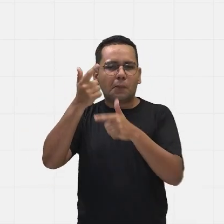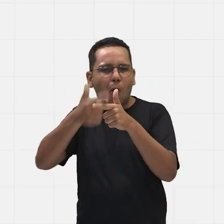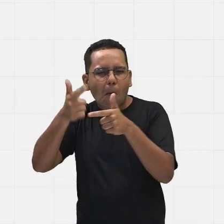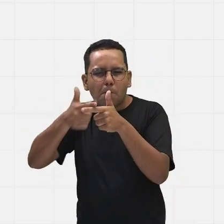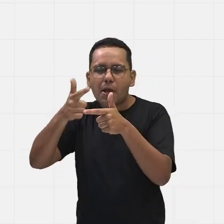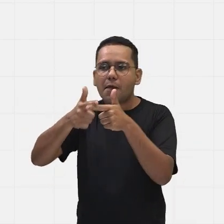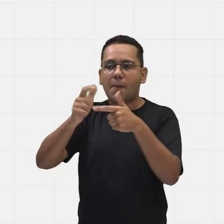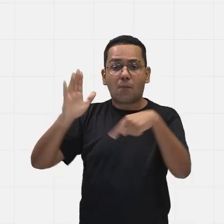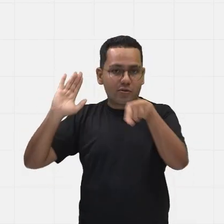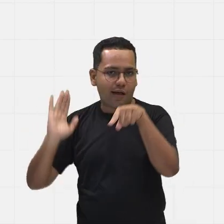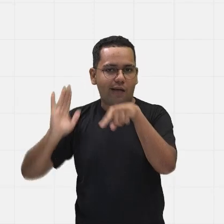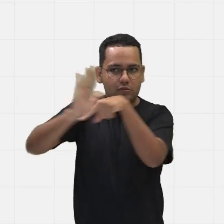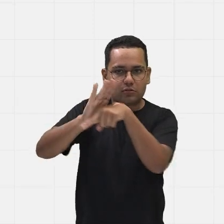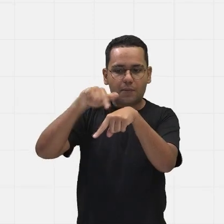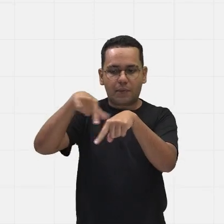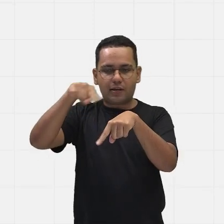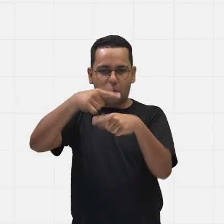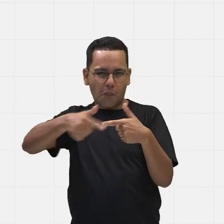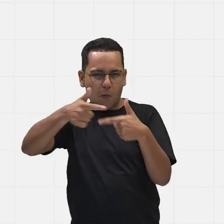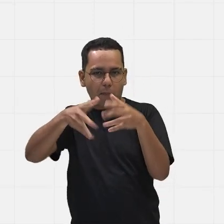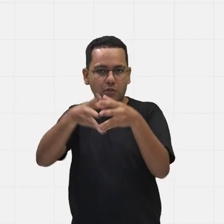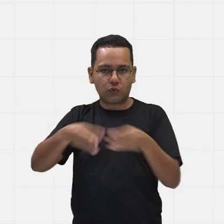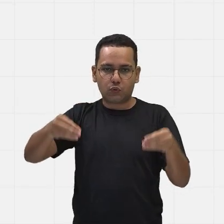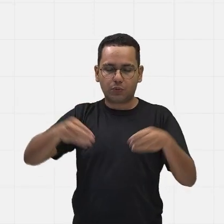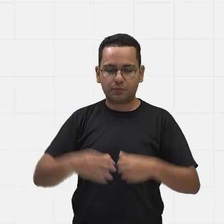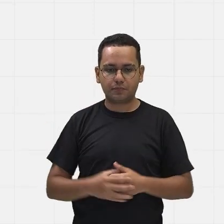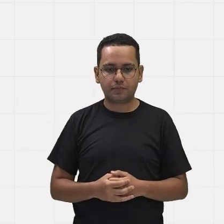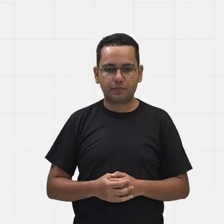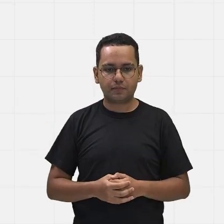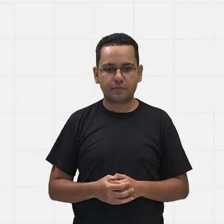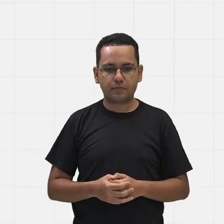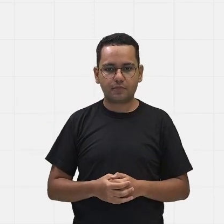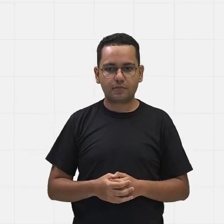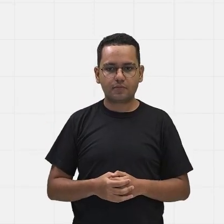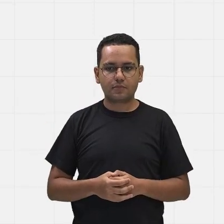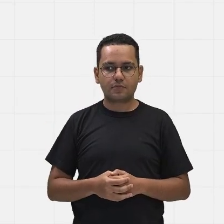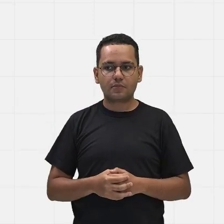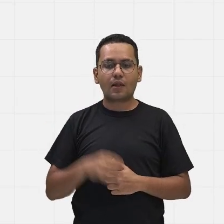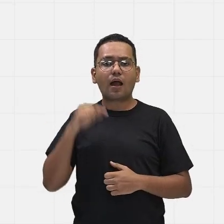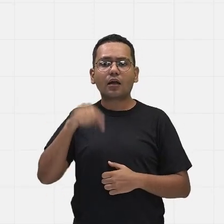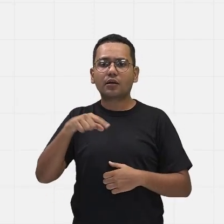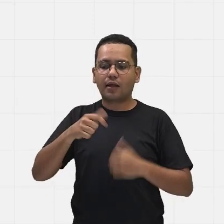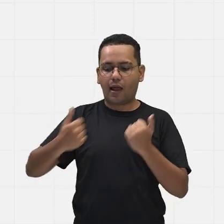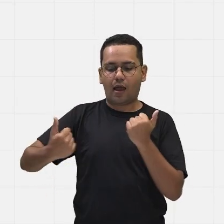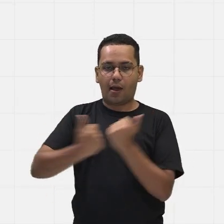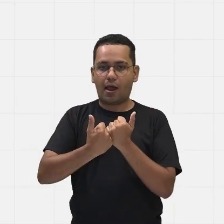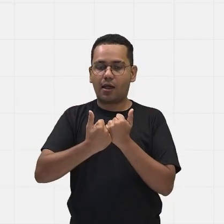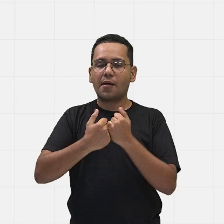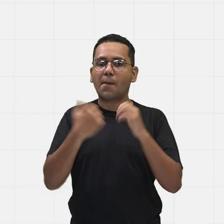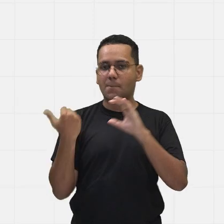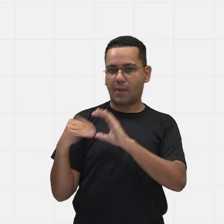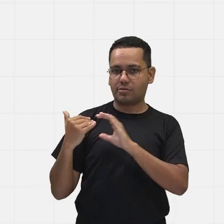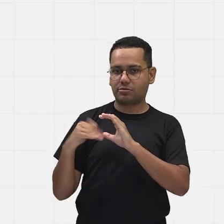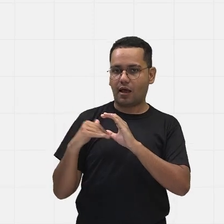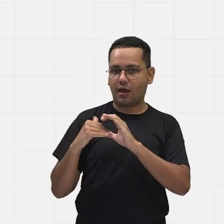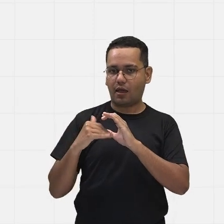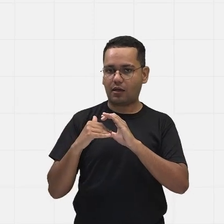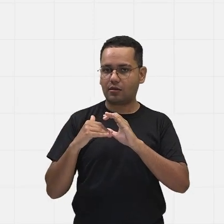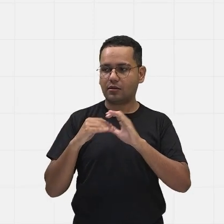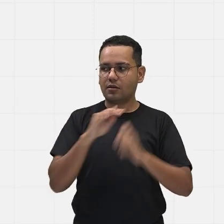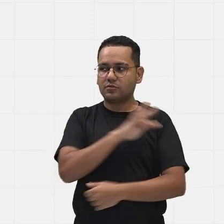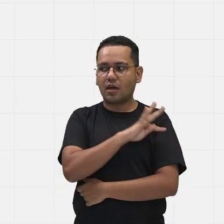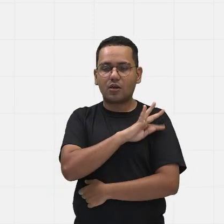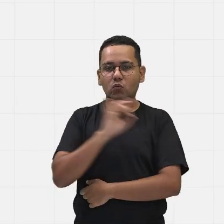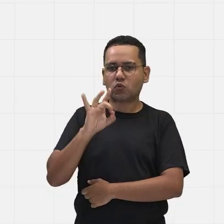técnico, suporte técnico. Não mande mensagem para o atende, porque ele não vai saber como lhe orientar, porque ele